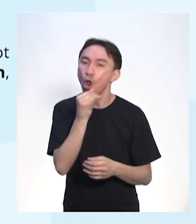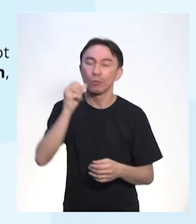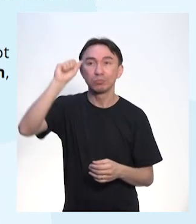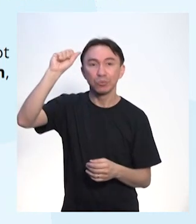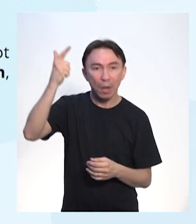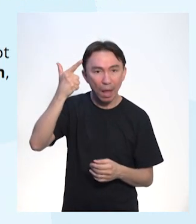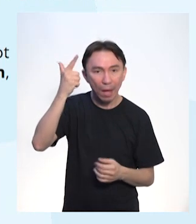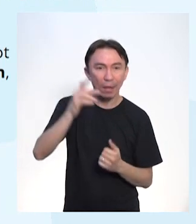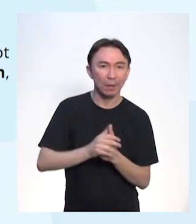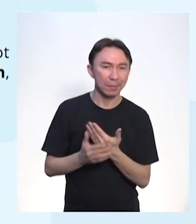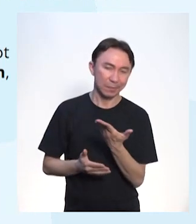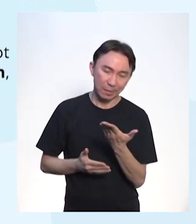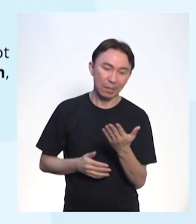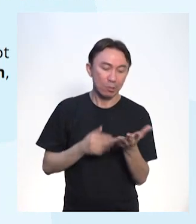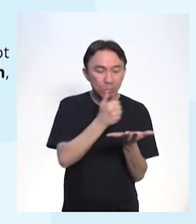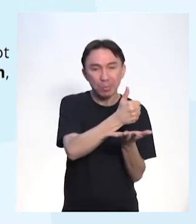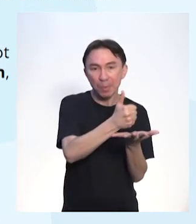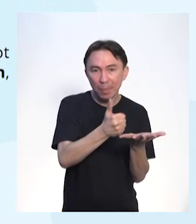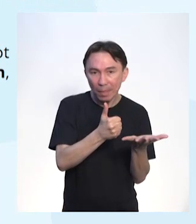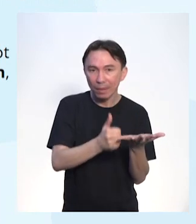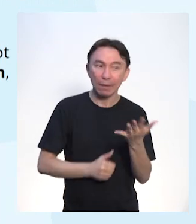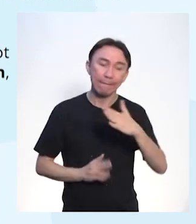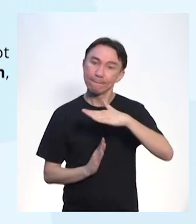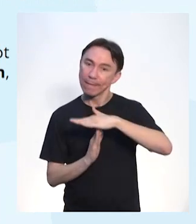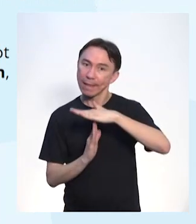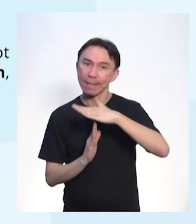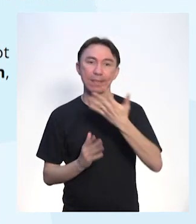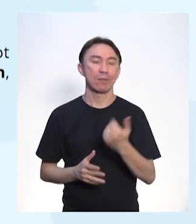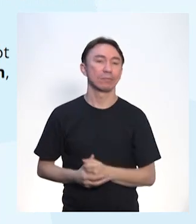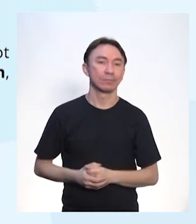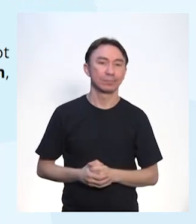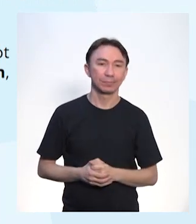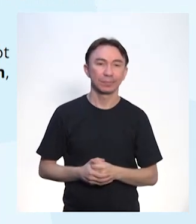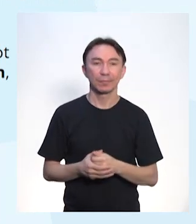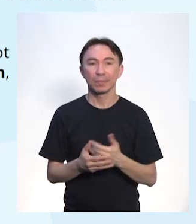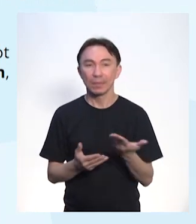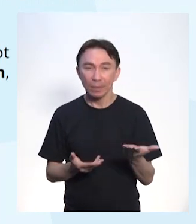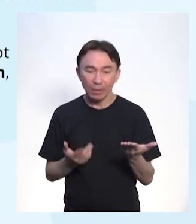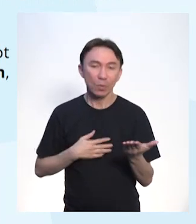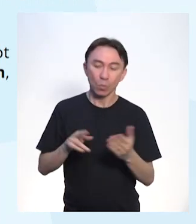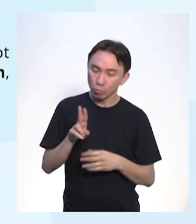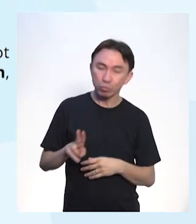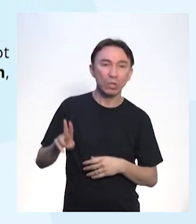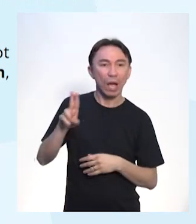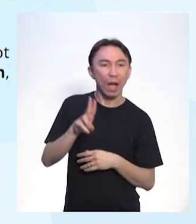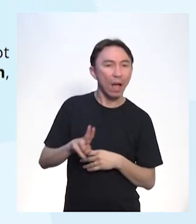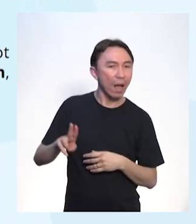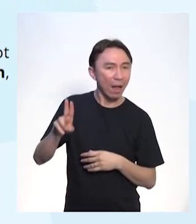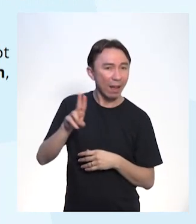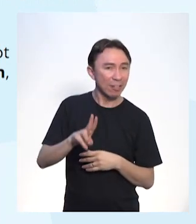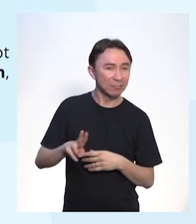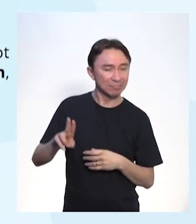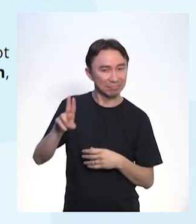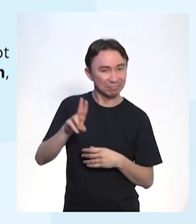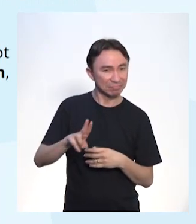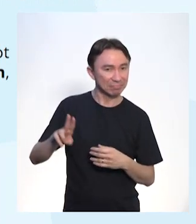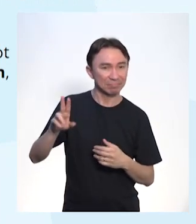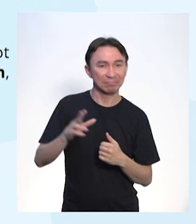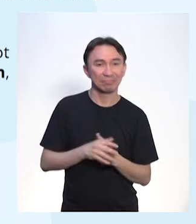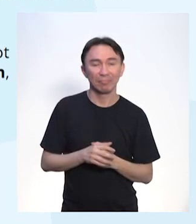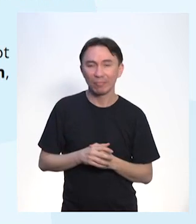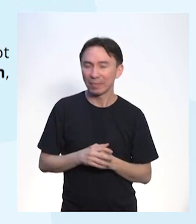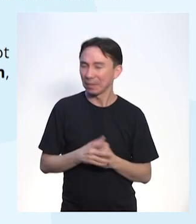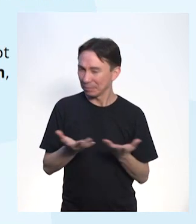Benefits, benefícios. Limitations, limitações. Using, usar. Aqui neste caso aqui, foi começo de frase.